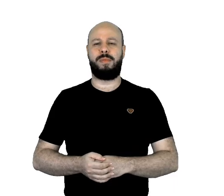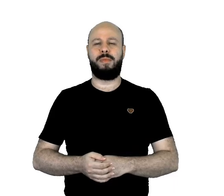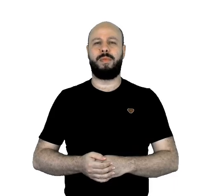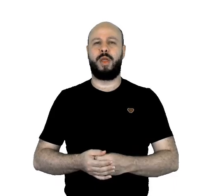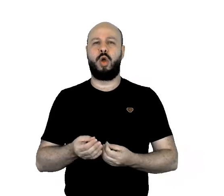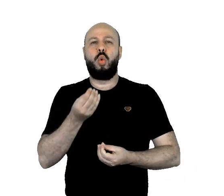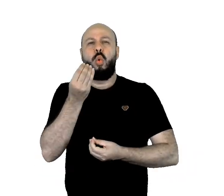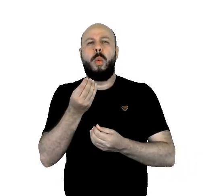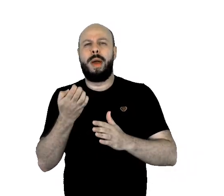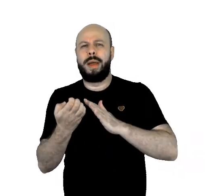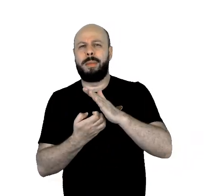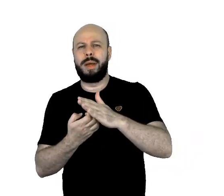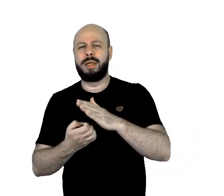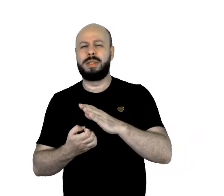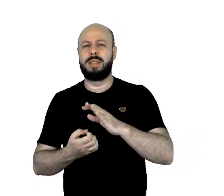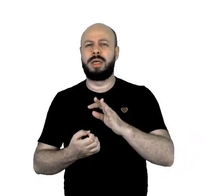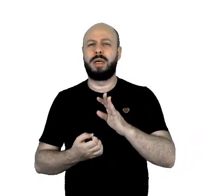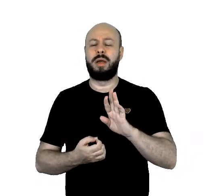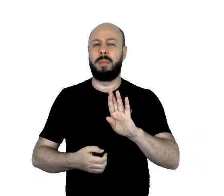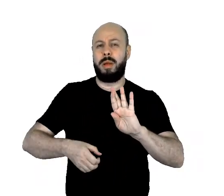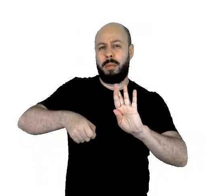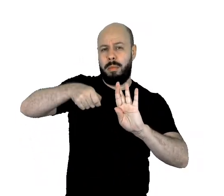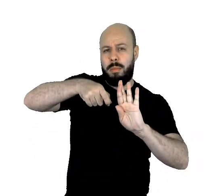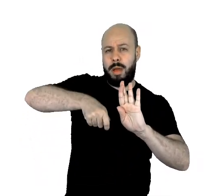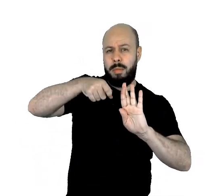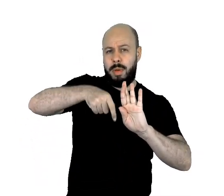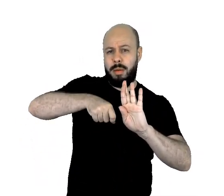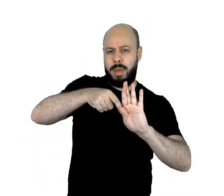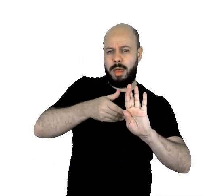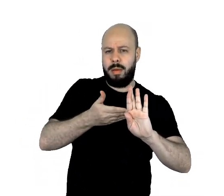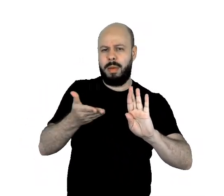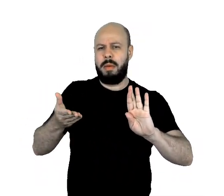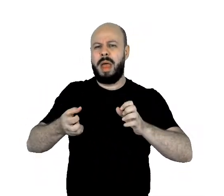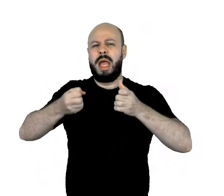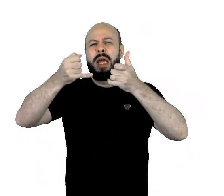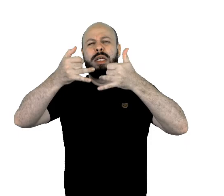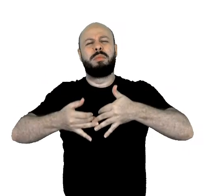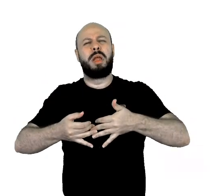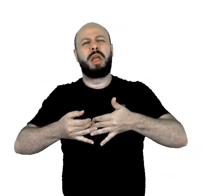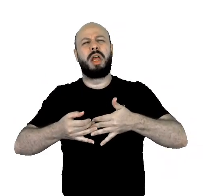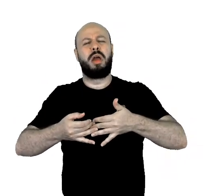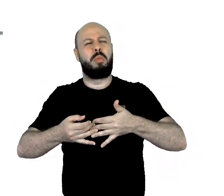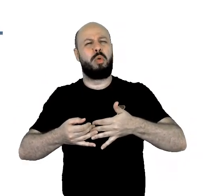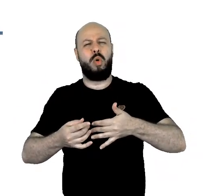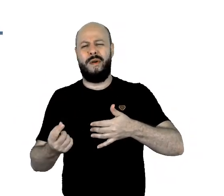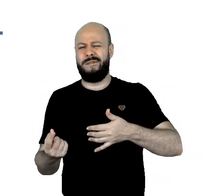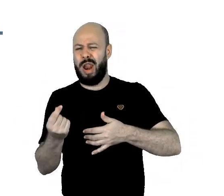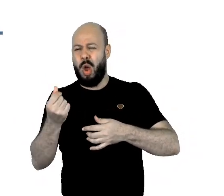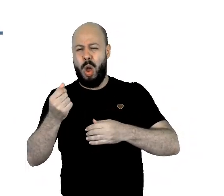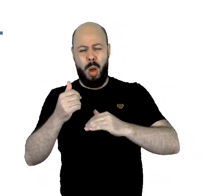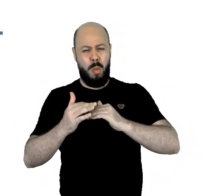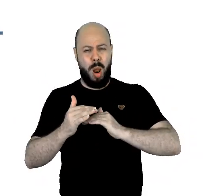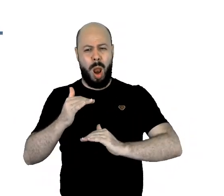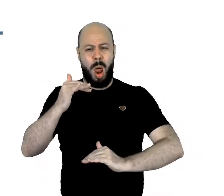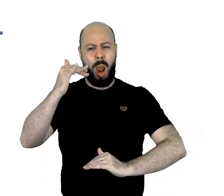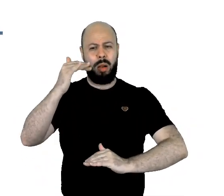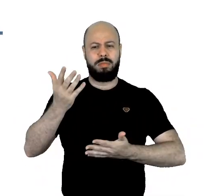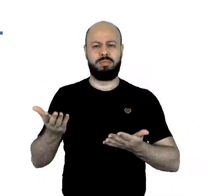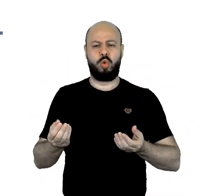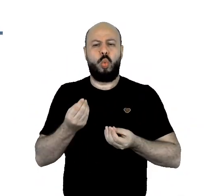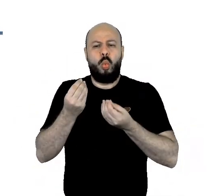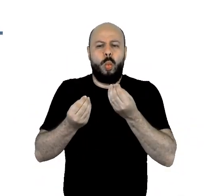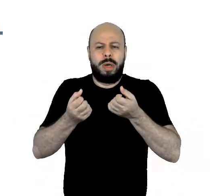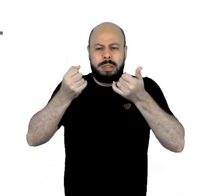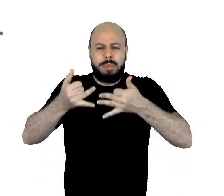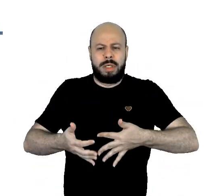como a empresa BRK Ambiental explica o aumento nas contas de água?